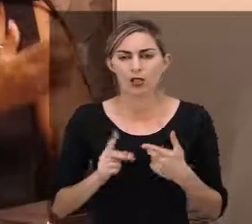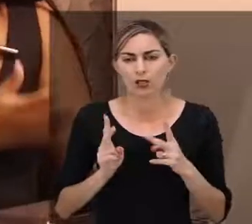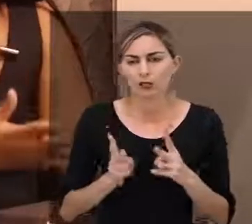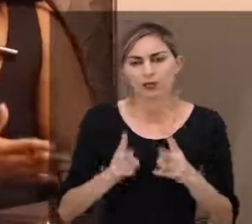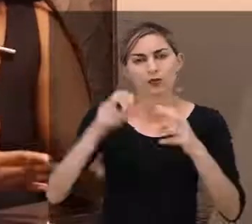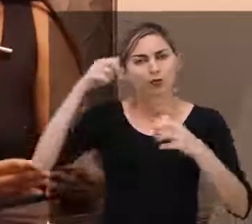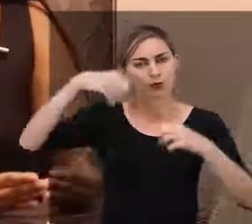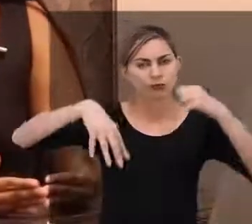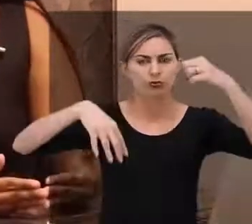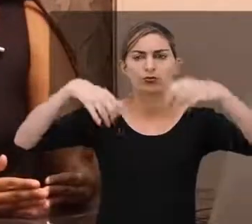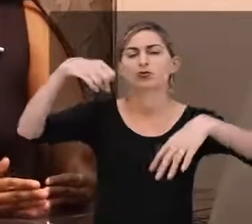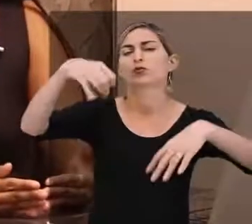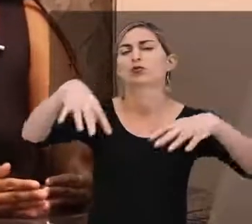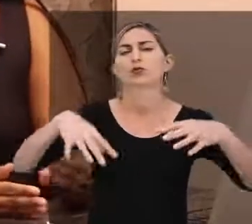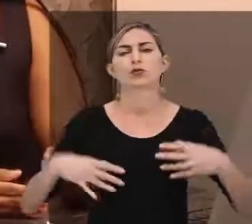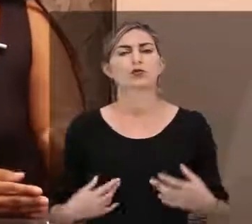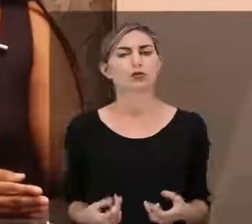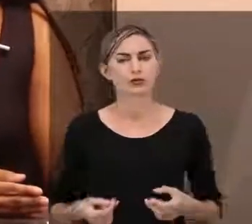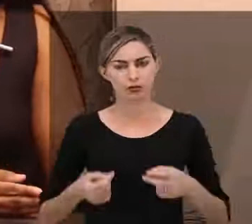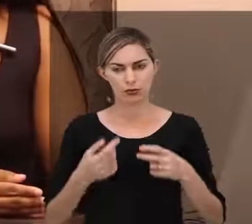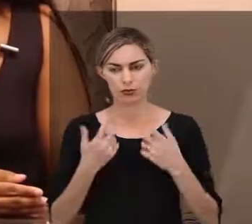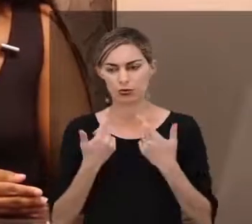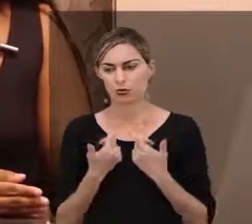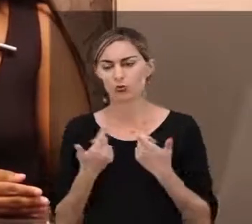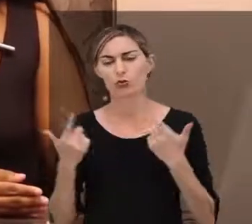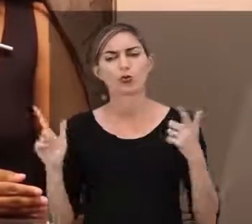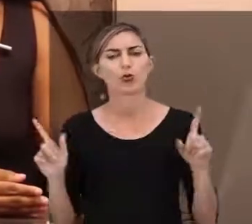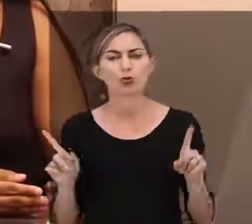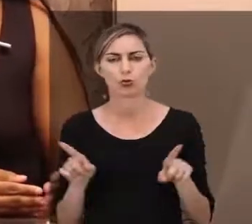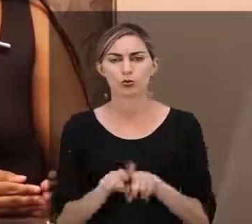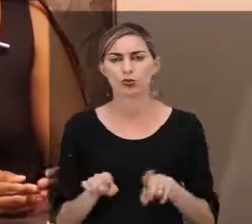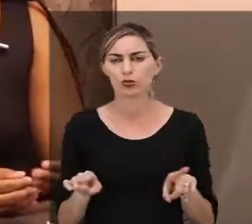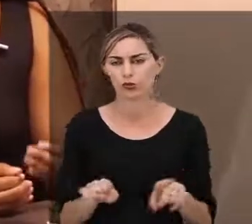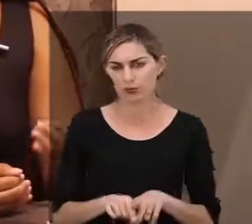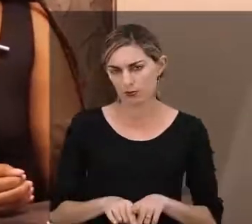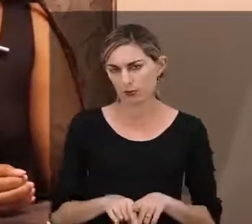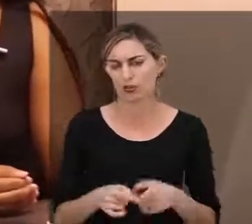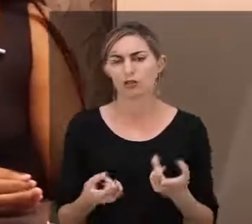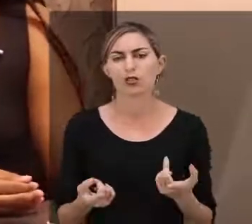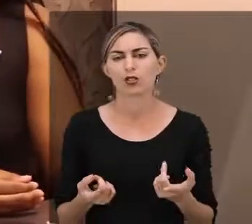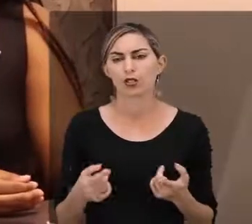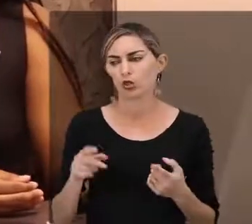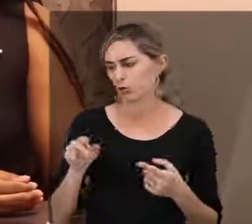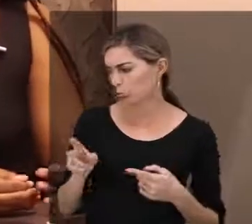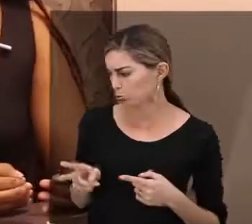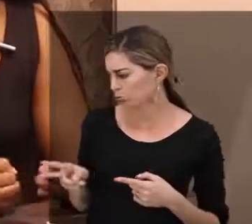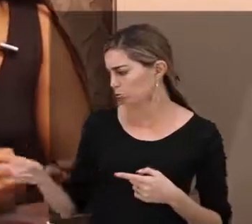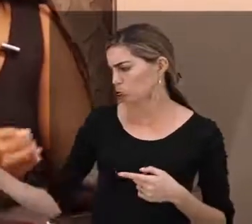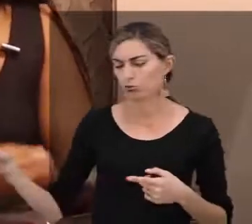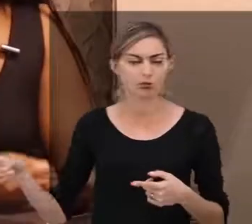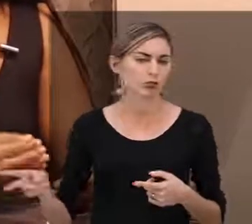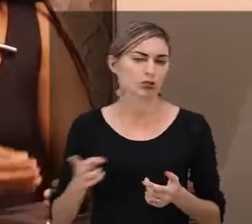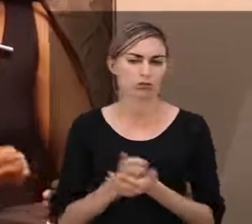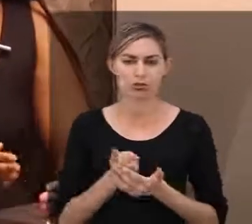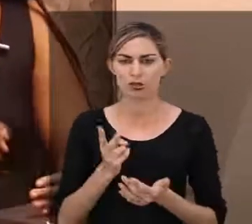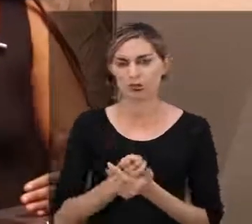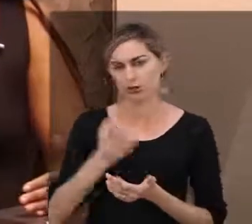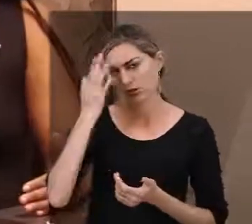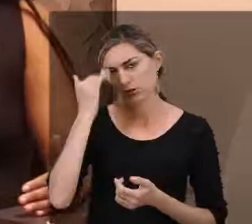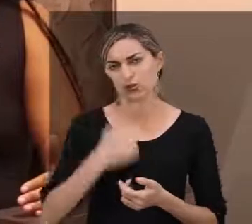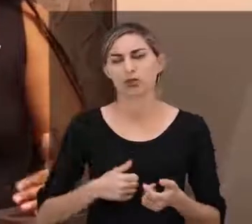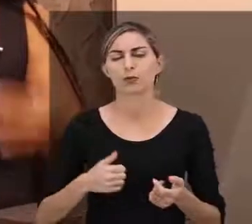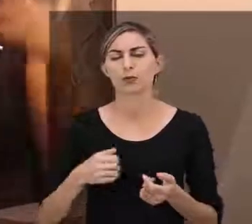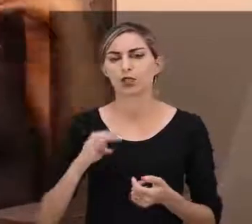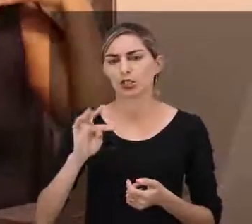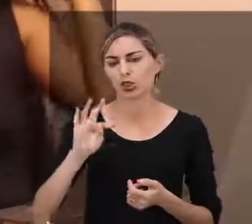da iluminação, como já foi dito. Um outro ponto também, questão de tomadas. A gente saber distribuir bem